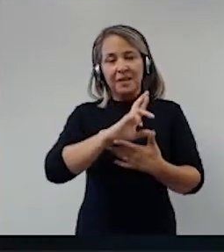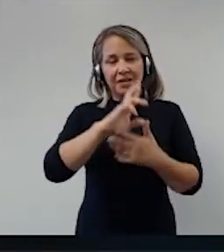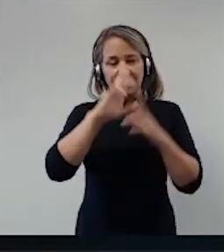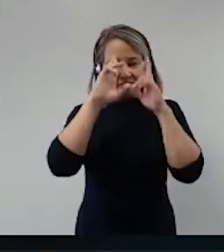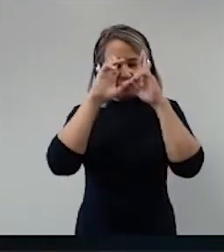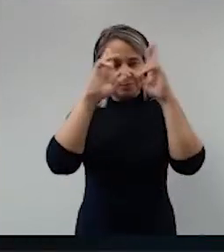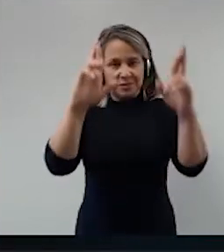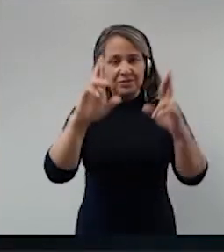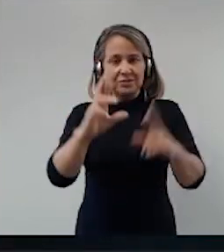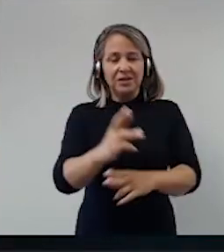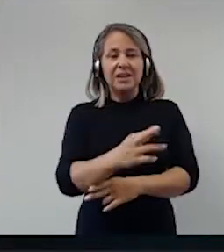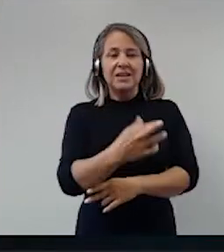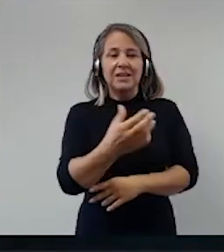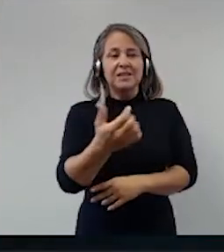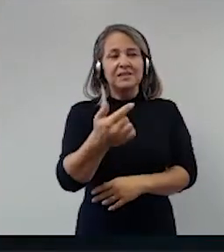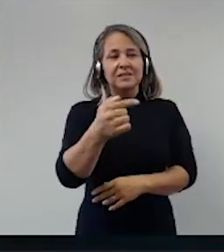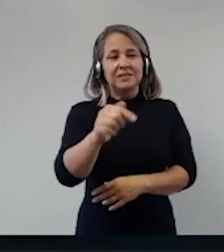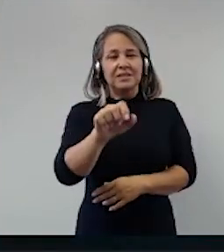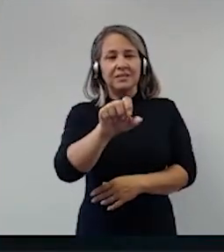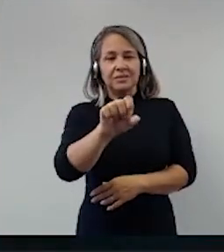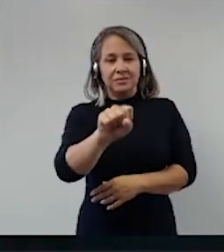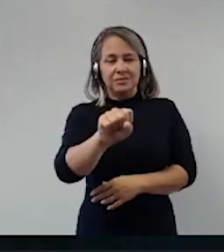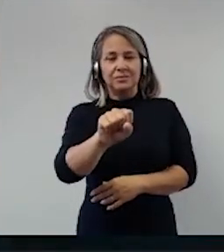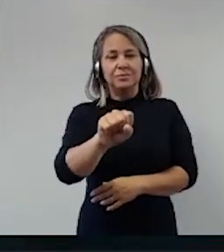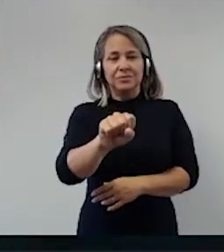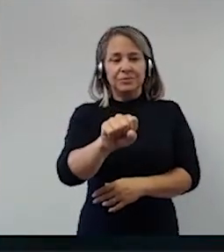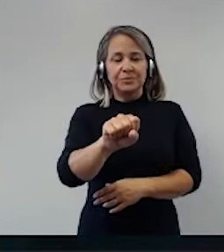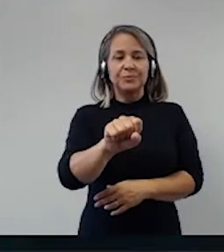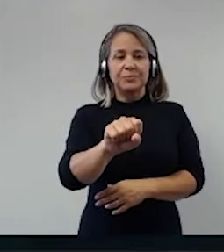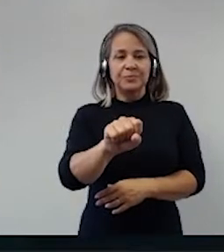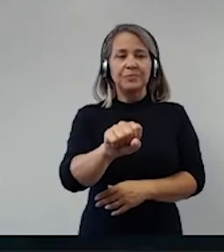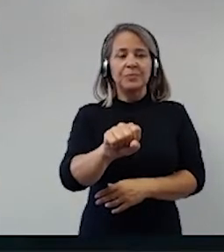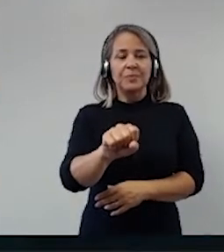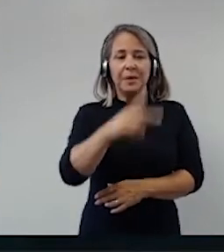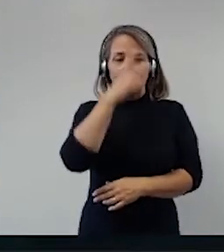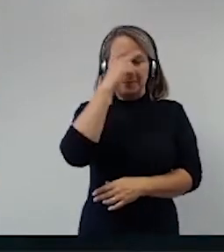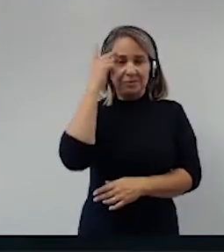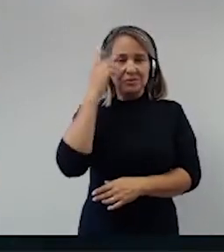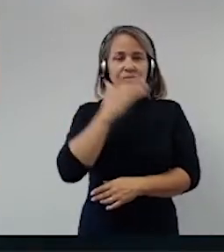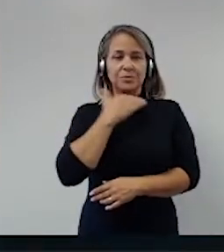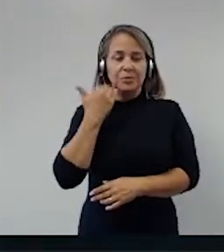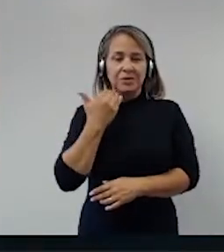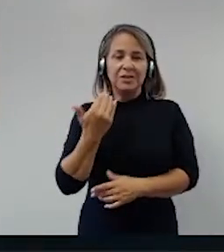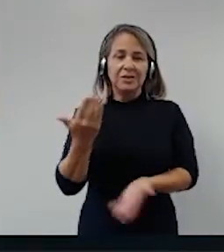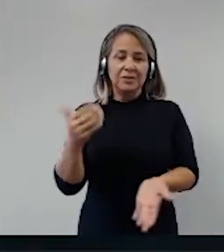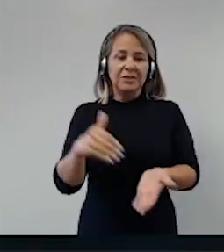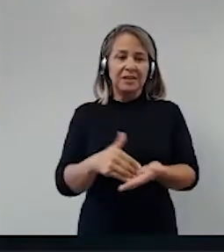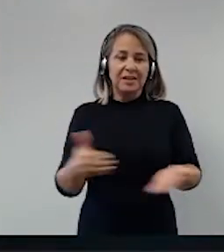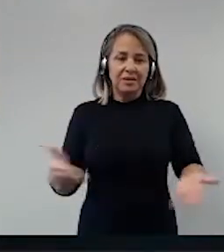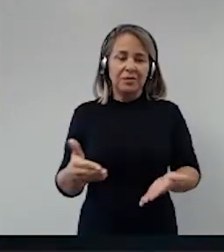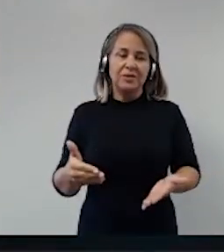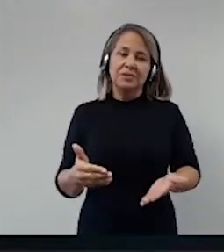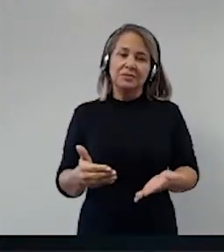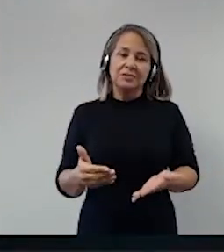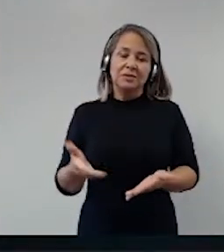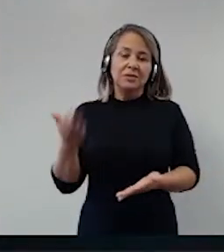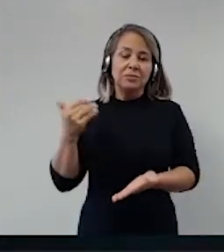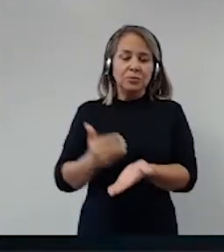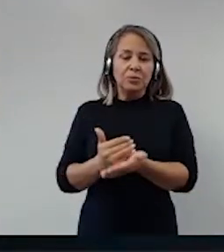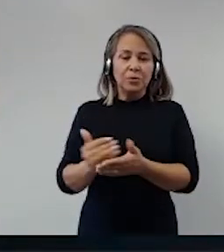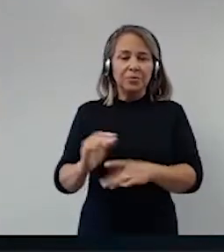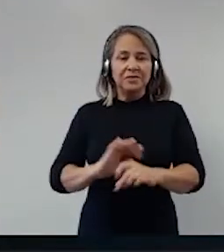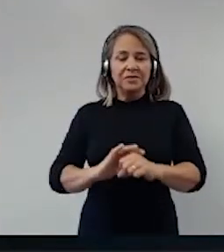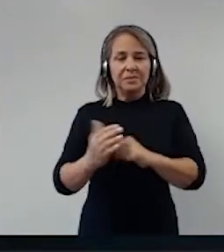88.634 vítimas da Covid-19 registradas até hoje no Brasil, desde o início da pandemia.